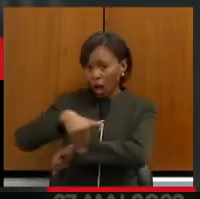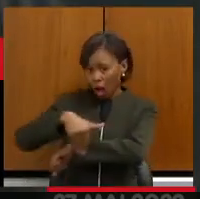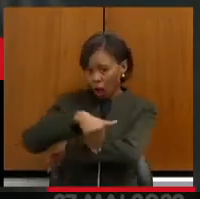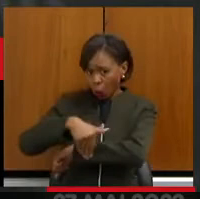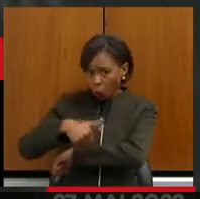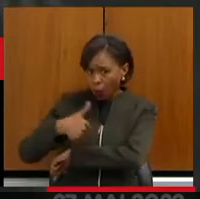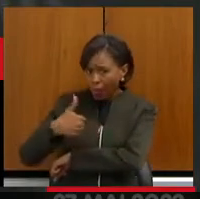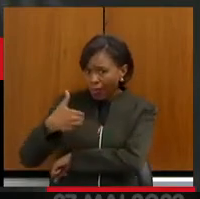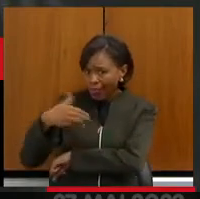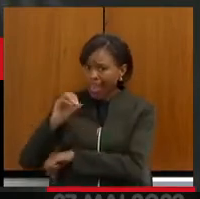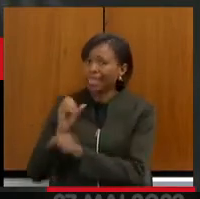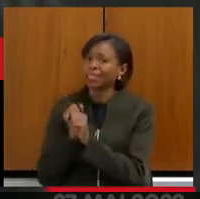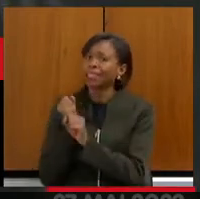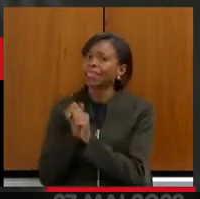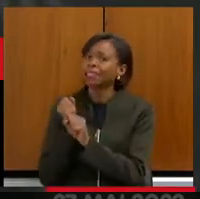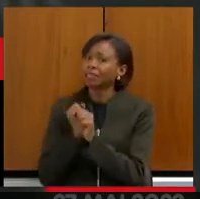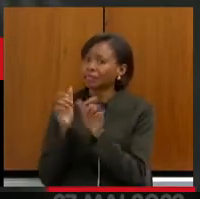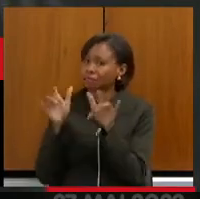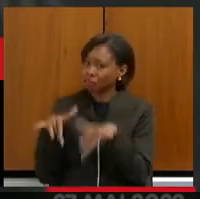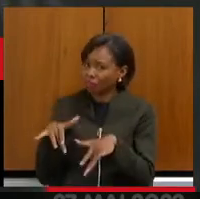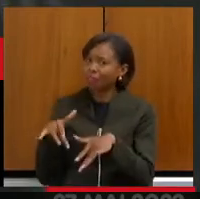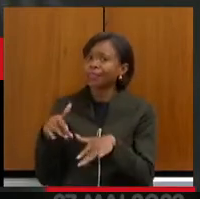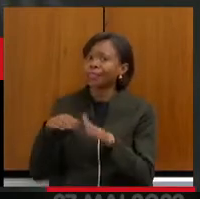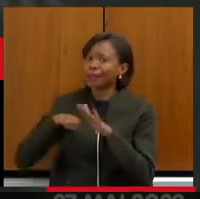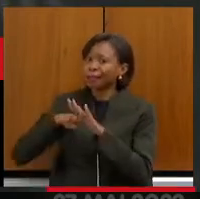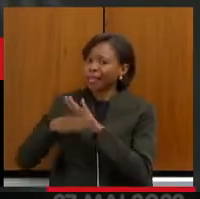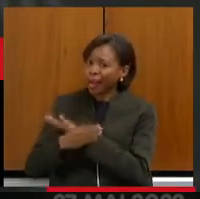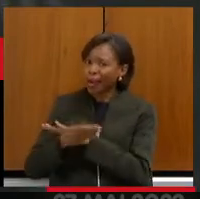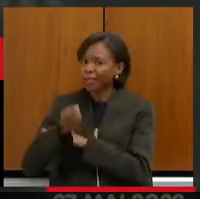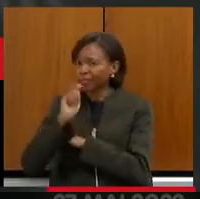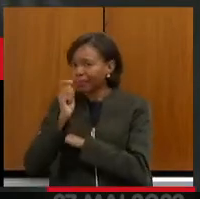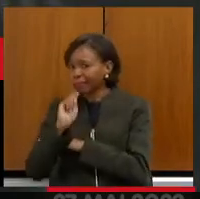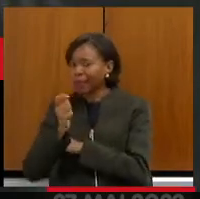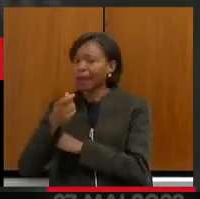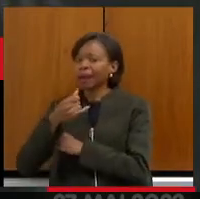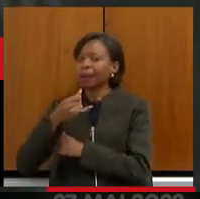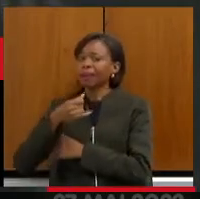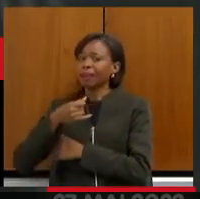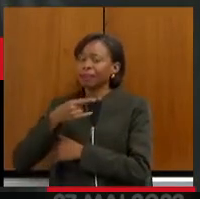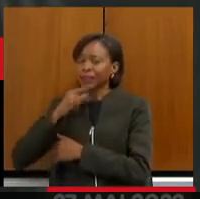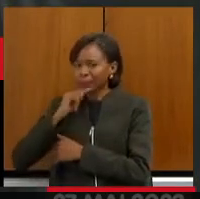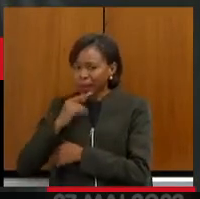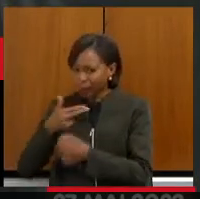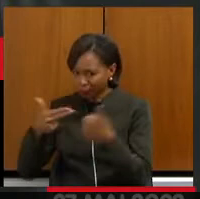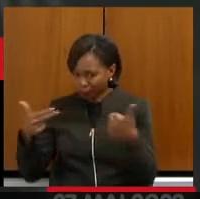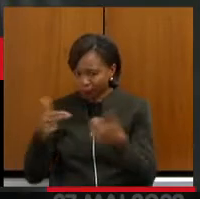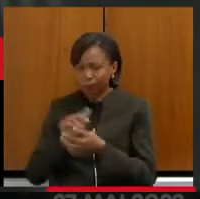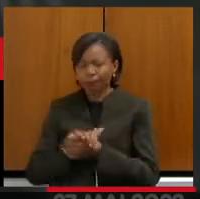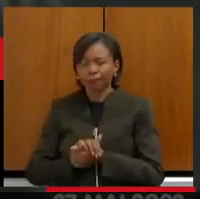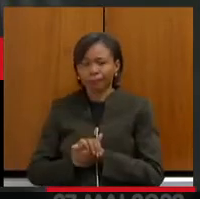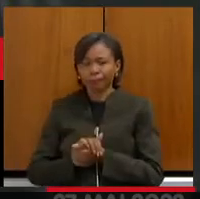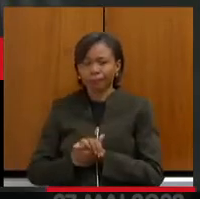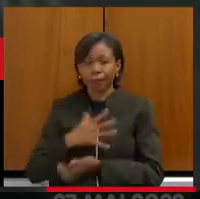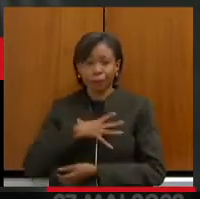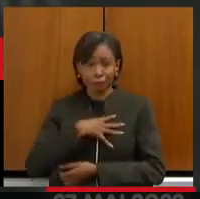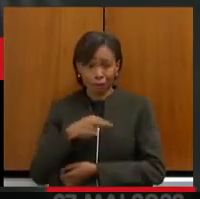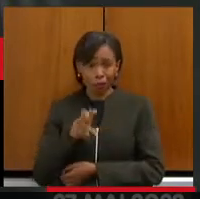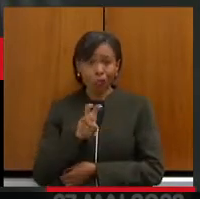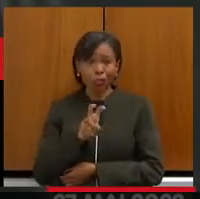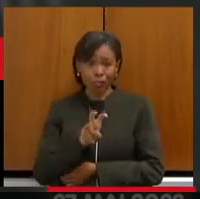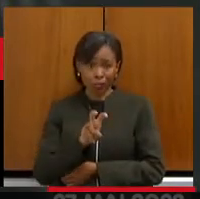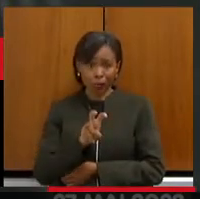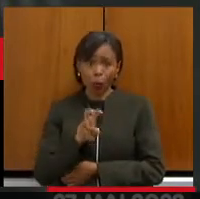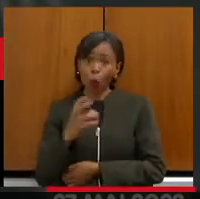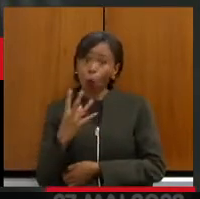usuários de álcool e Outras Drogas sua mãe de cinco crianças é quatro delas